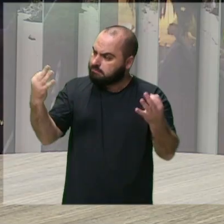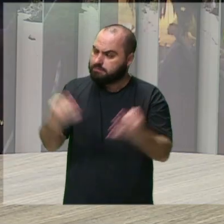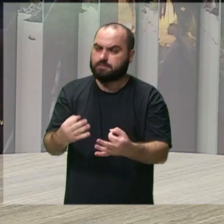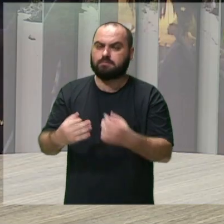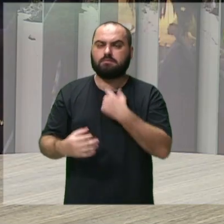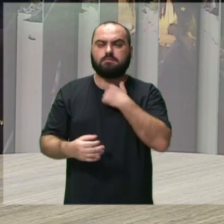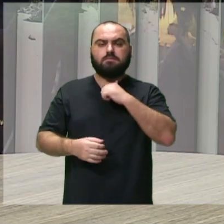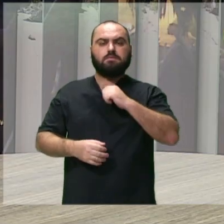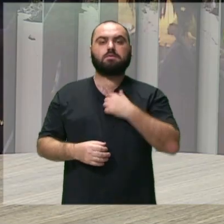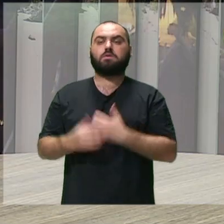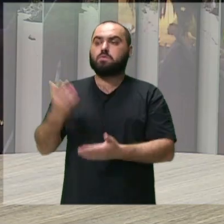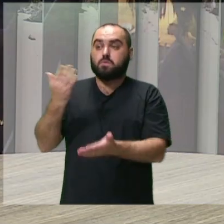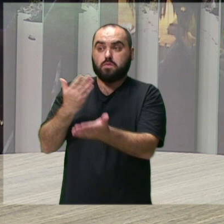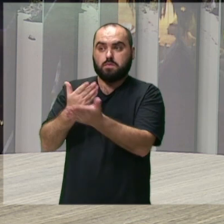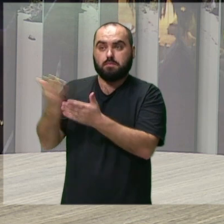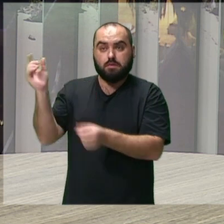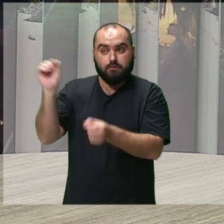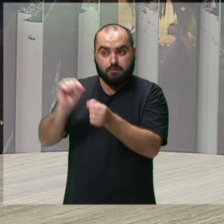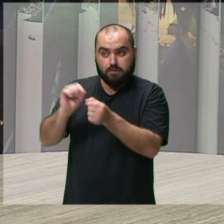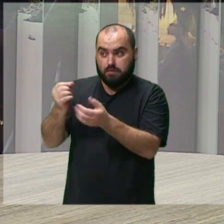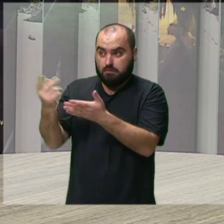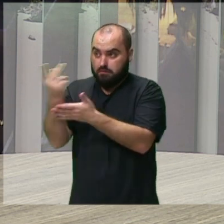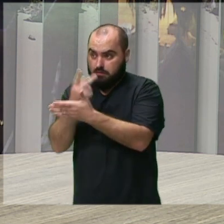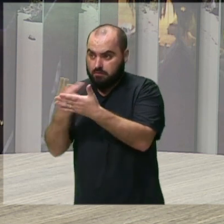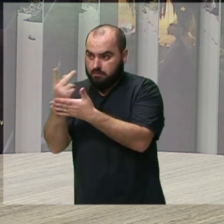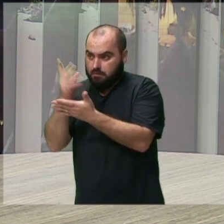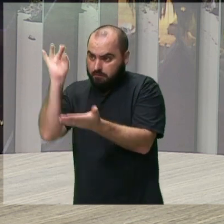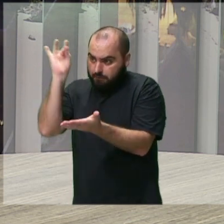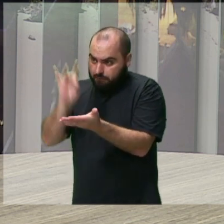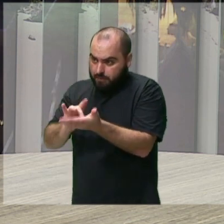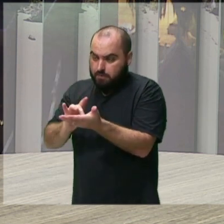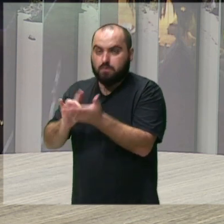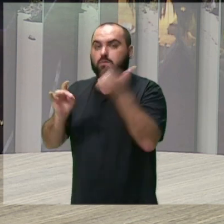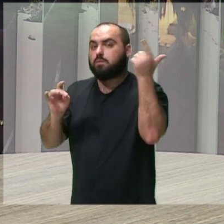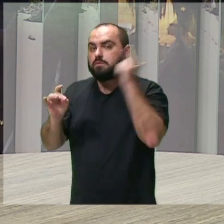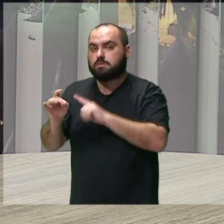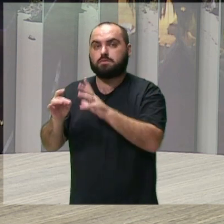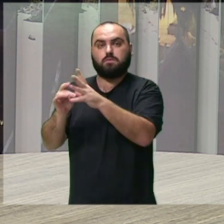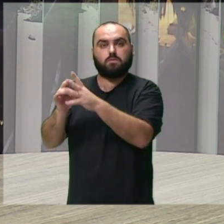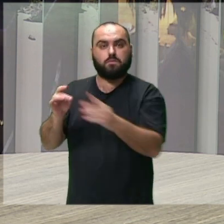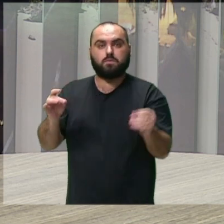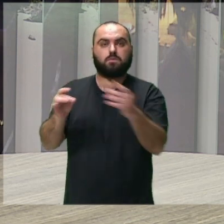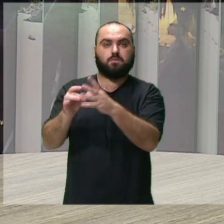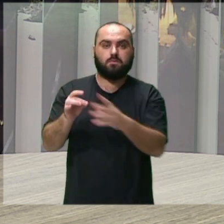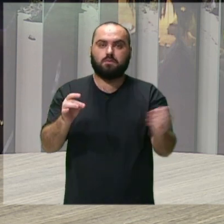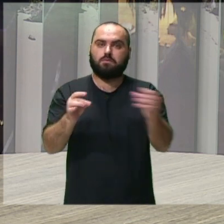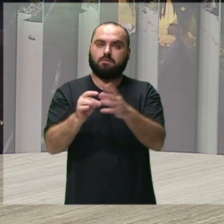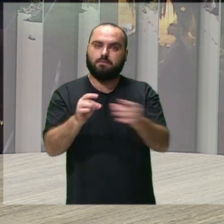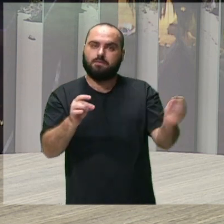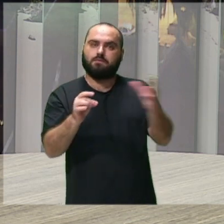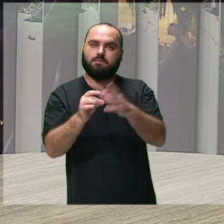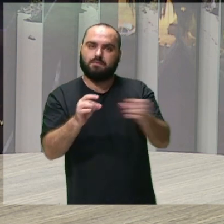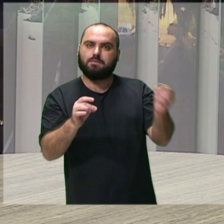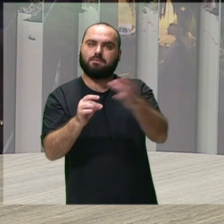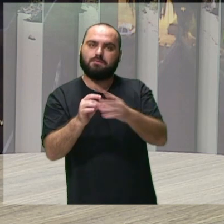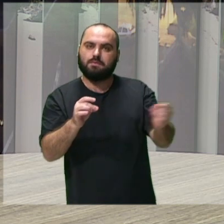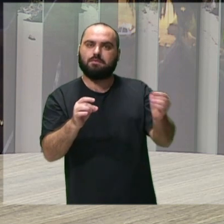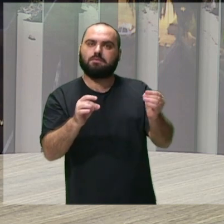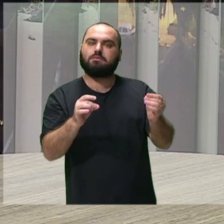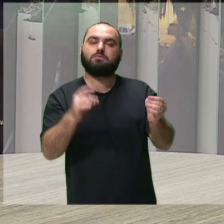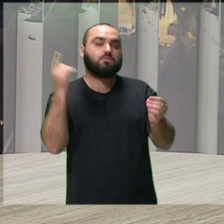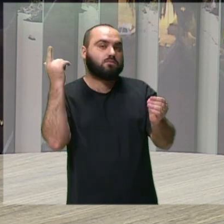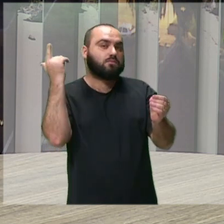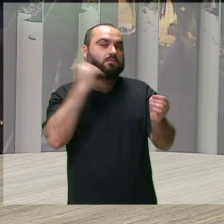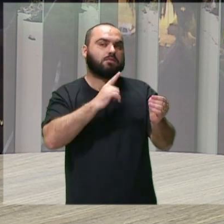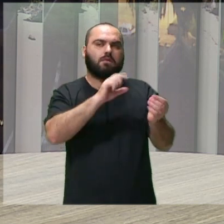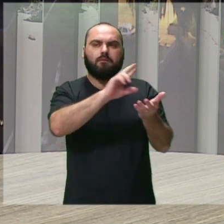né? A partir do momento que eu faço um original, a partir daquele original eu tenho condições, de repente, de distribuir no maior número, ou seja, o maior número